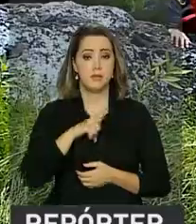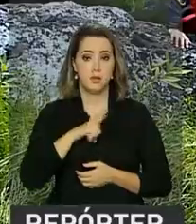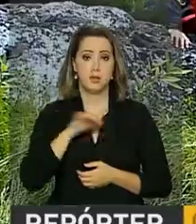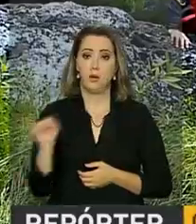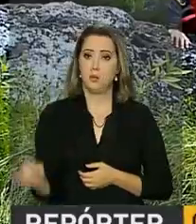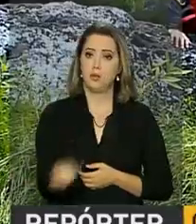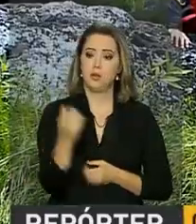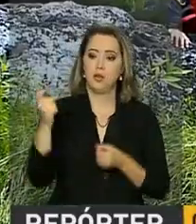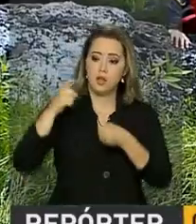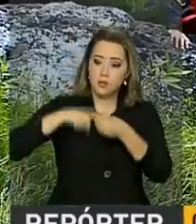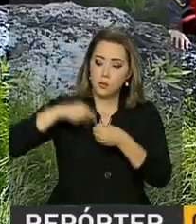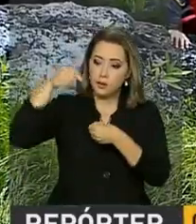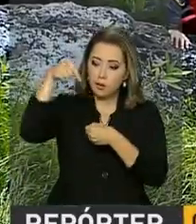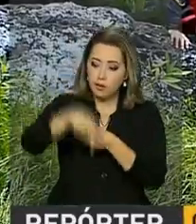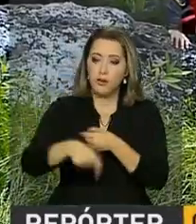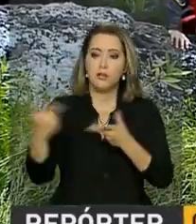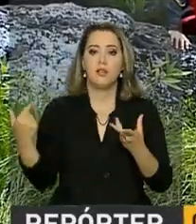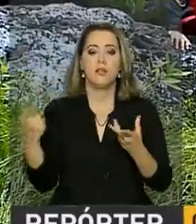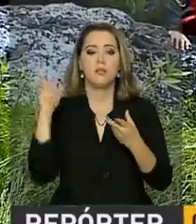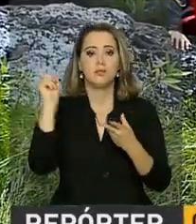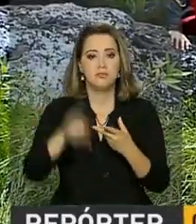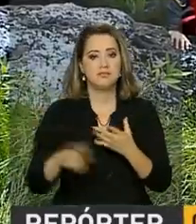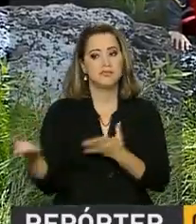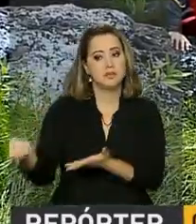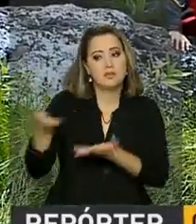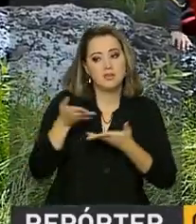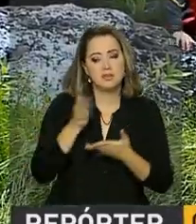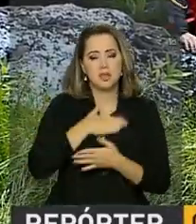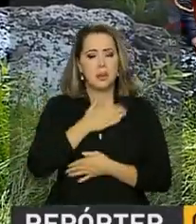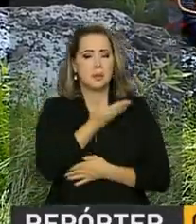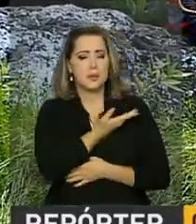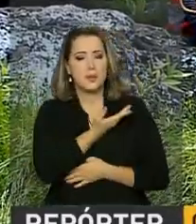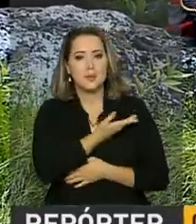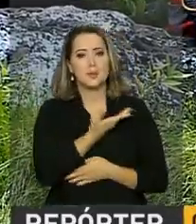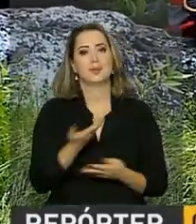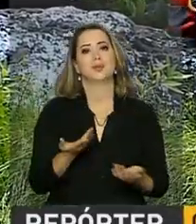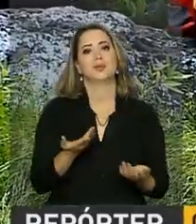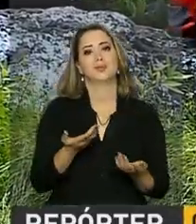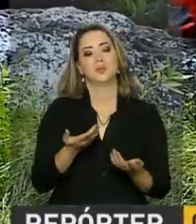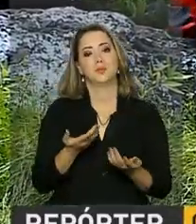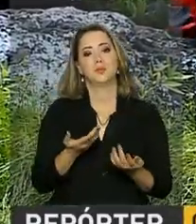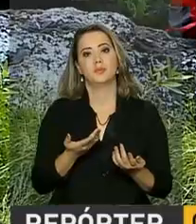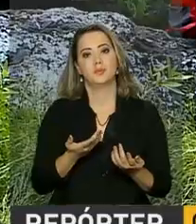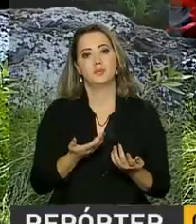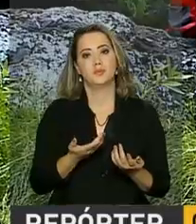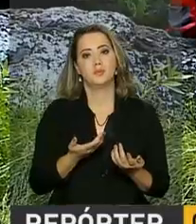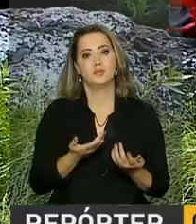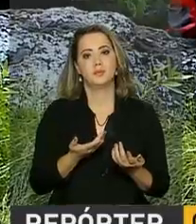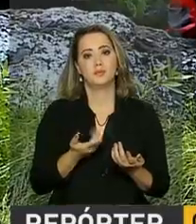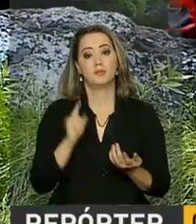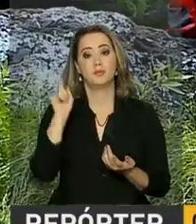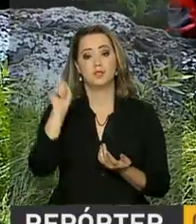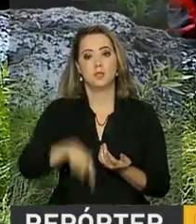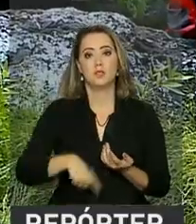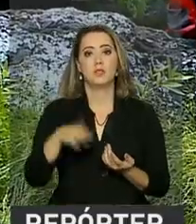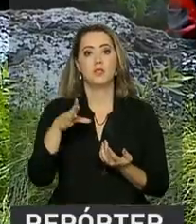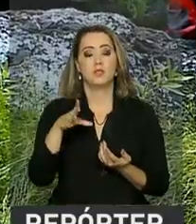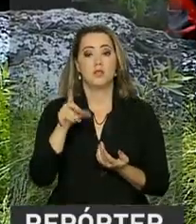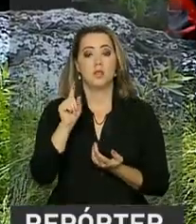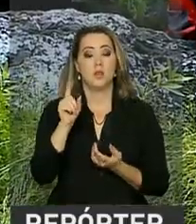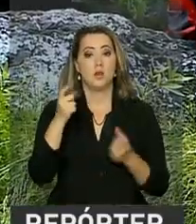eh voltarei aqui né trarei meus amigos né enfim é um lugar